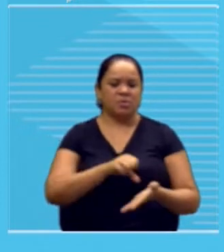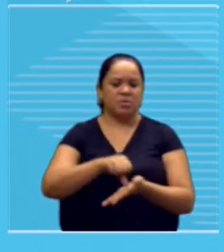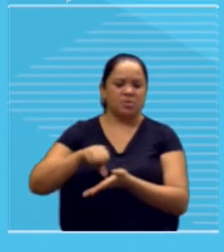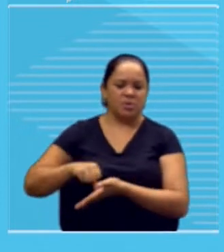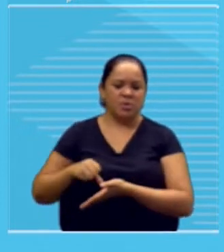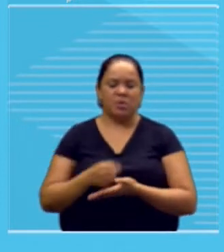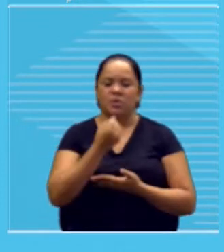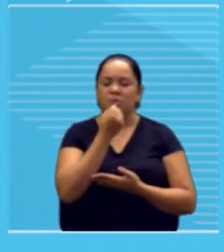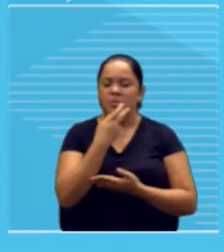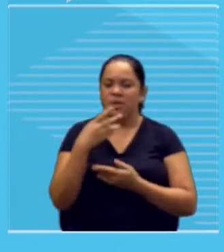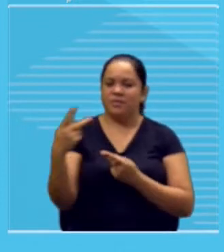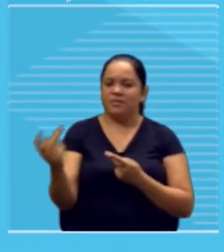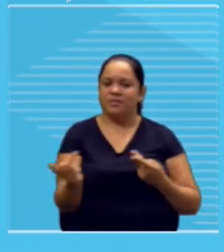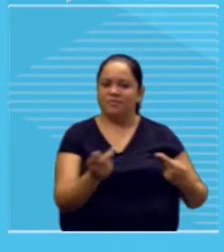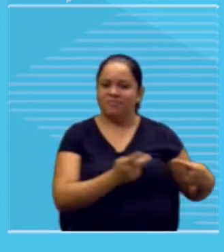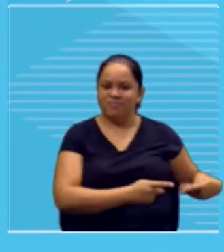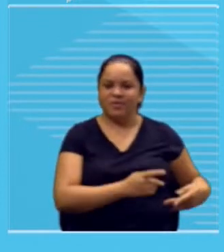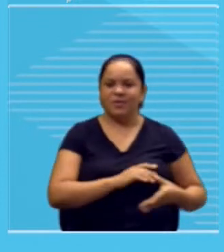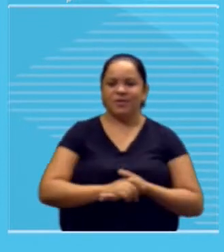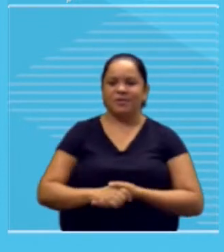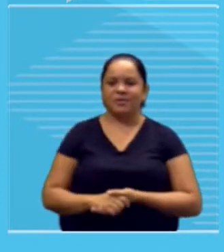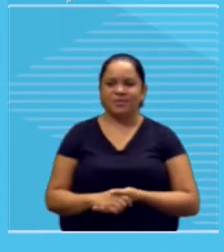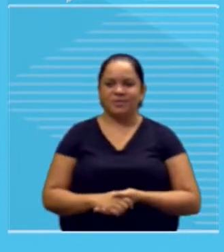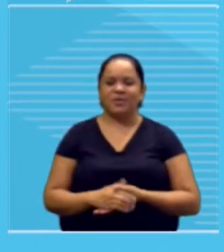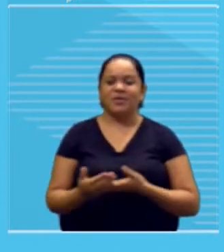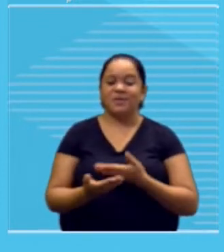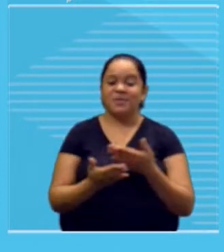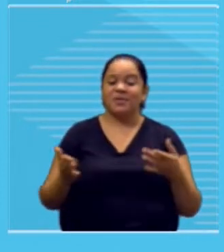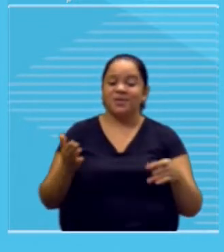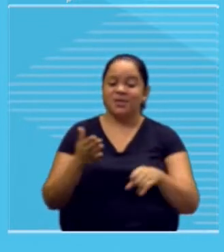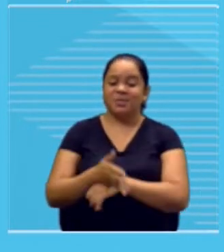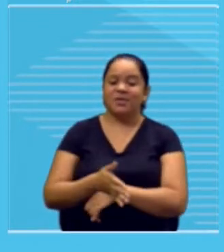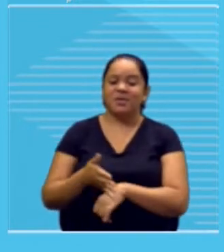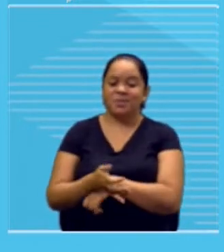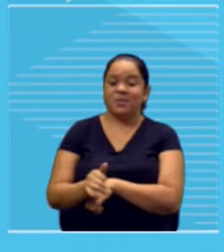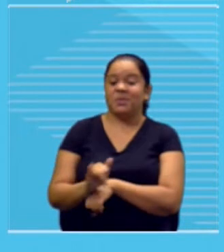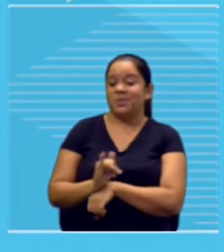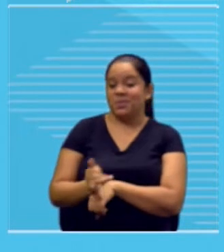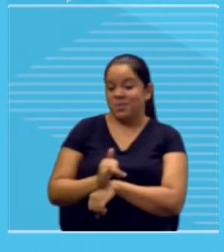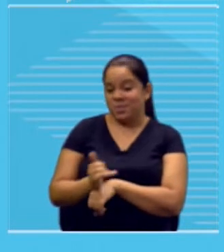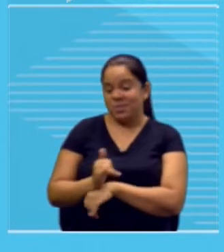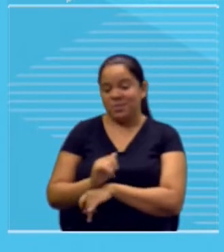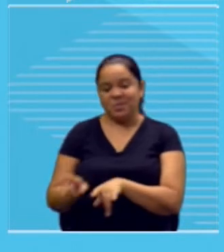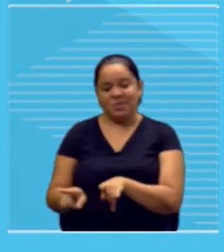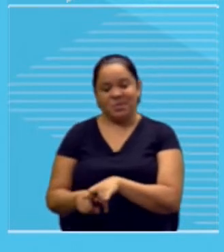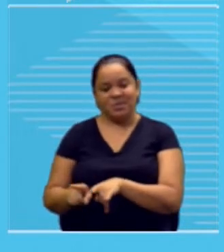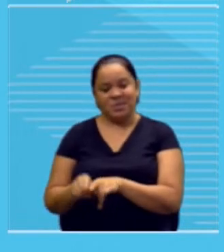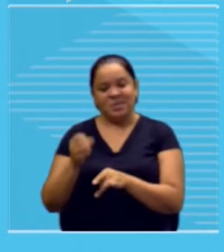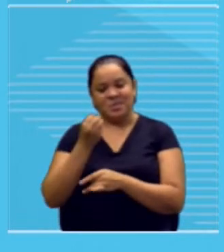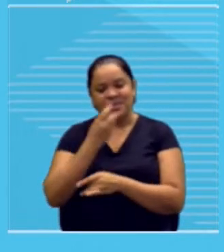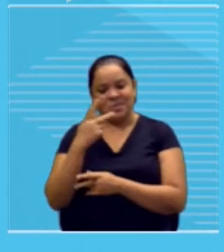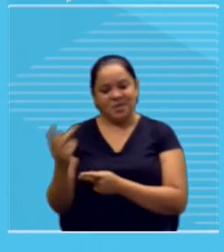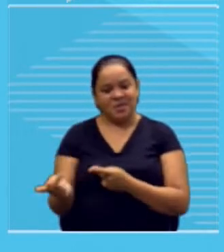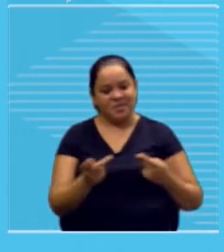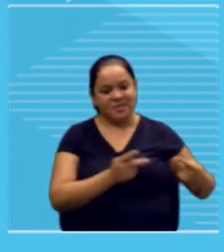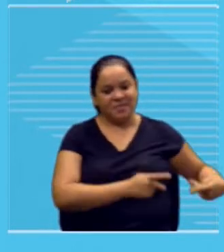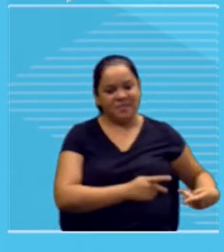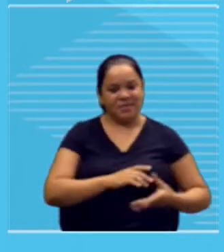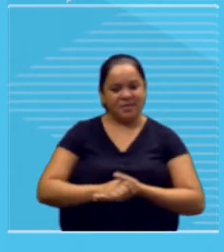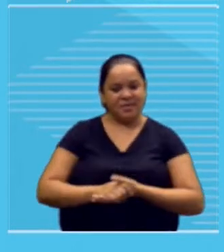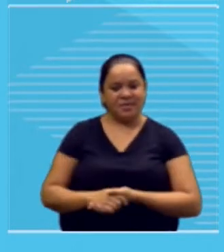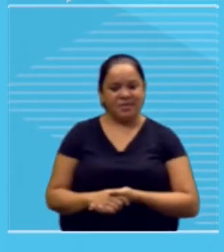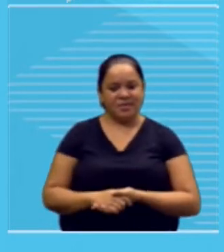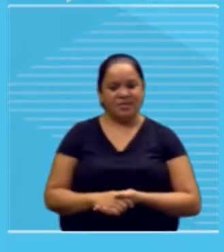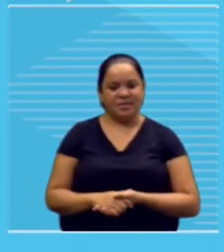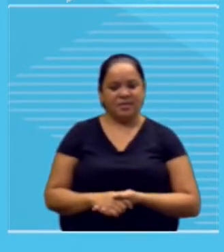bem-vindos é só que nos assiste também no YouTube hein sejam bem-vindos é um prazerzão e vocês aqui com a gente